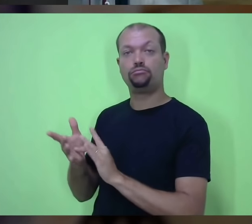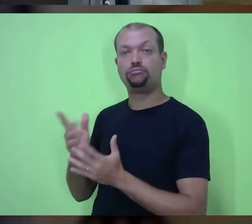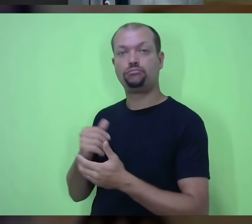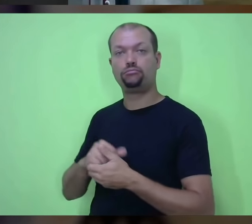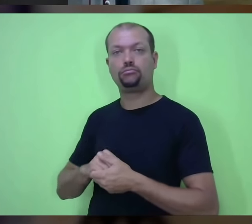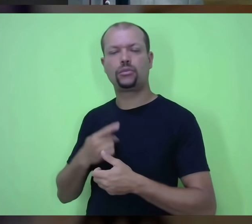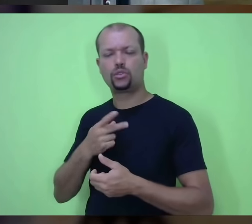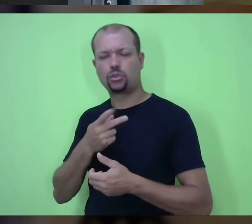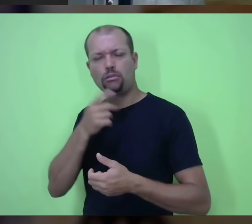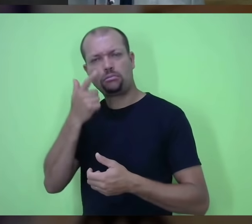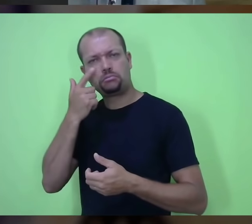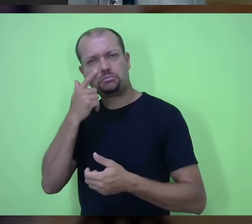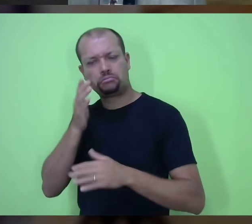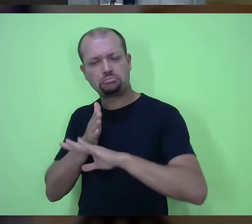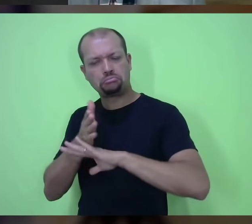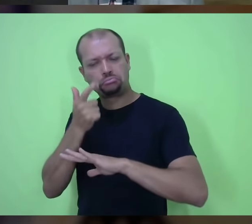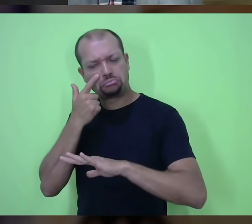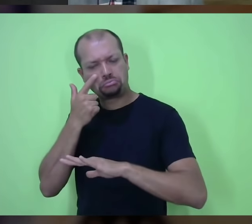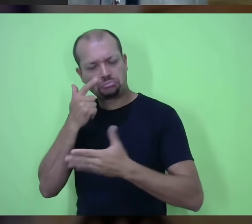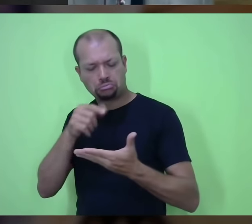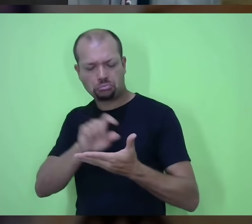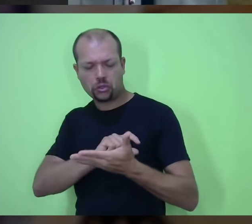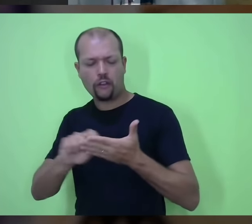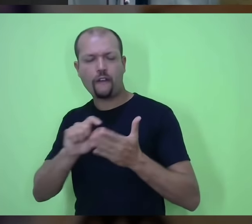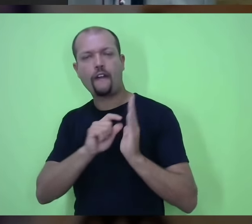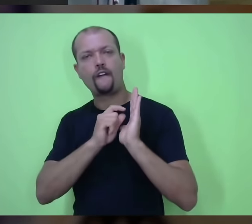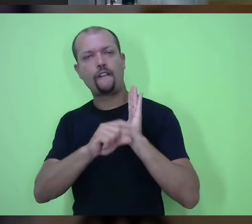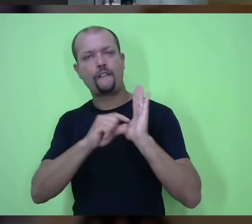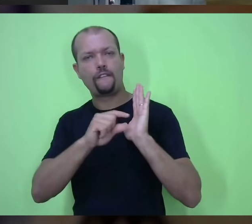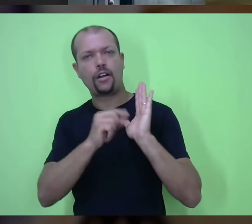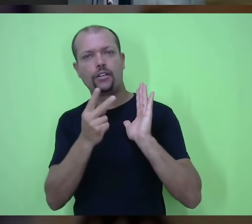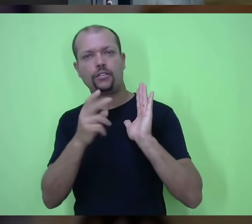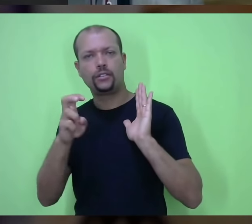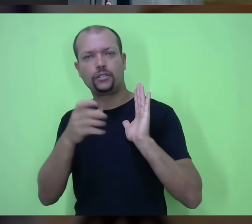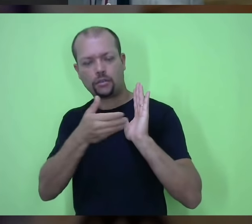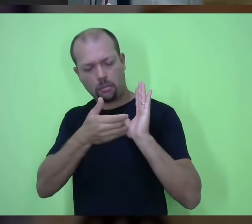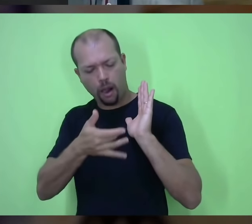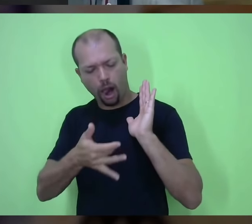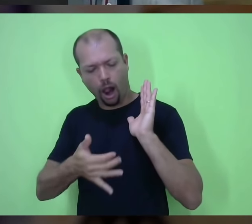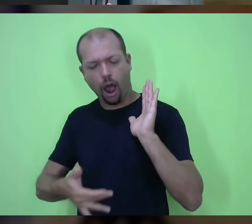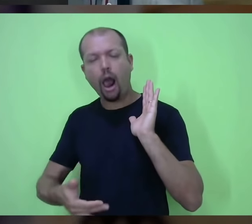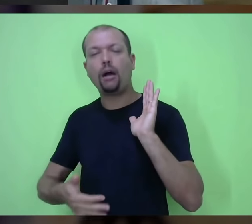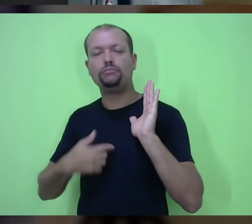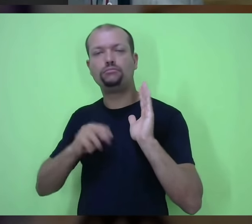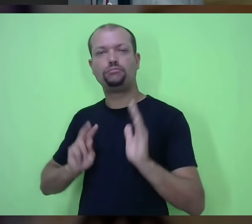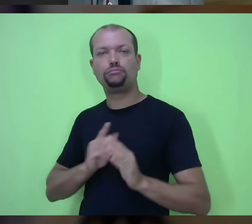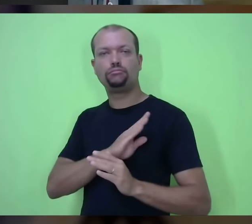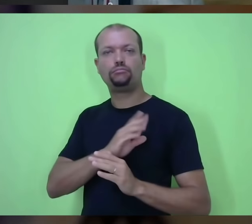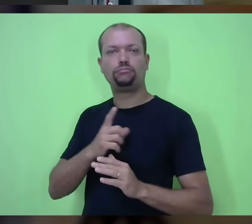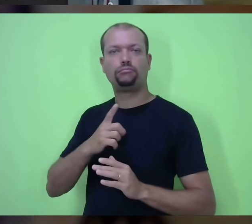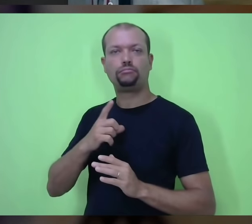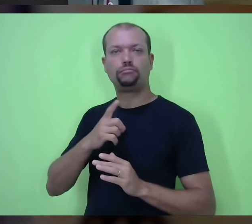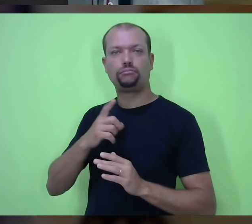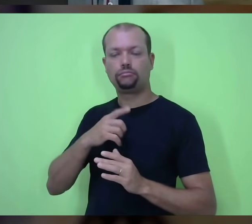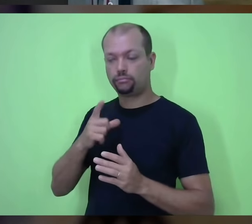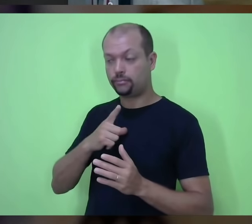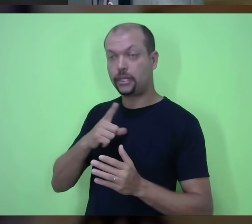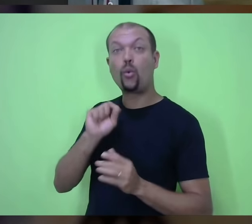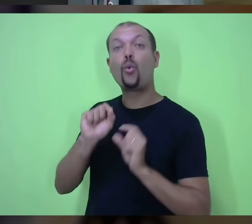ele vai caminhando ali para o capítulo, para o versículo 5 em diante, o livro de Hebreus, ele